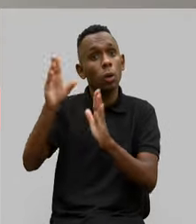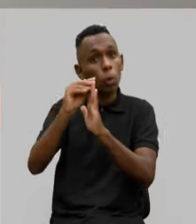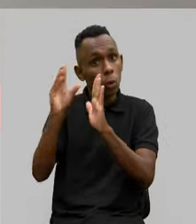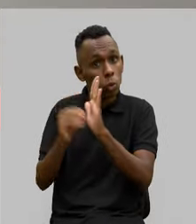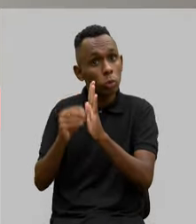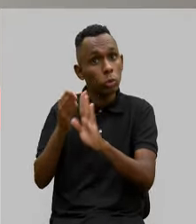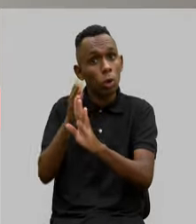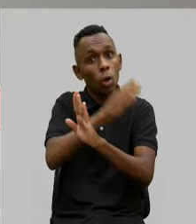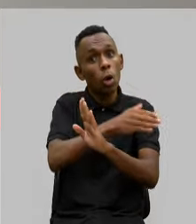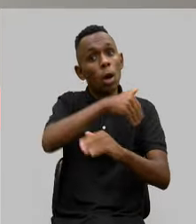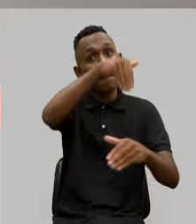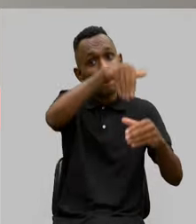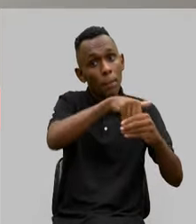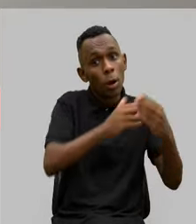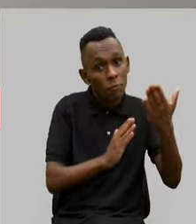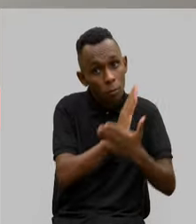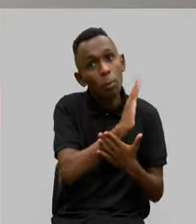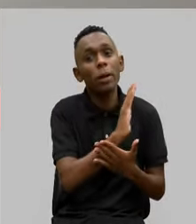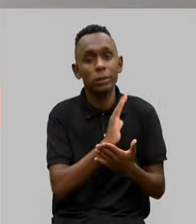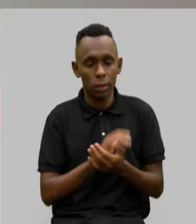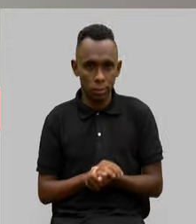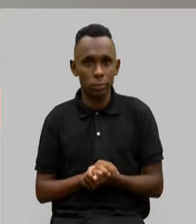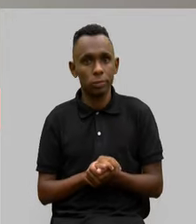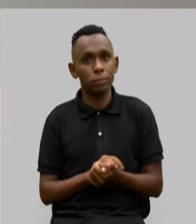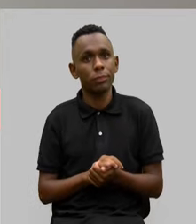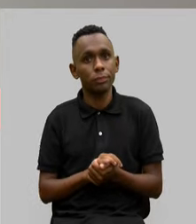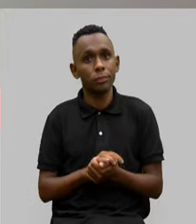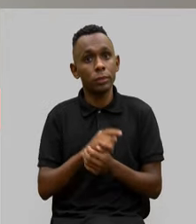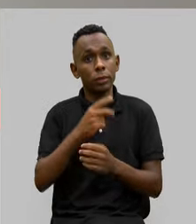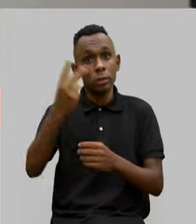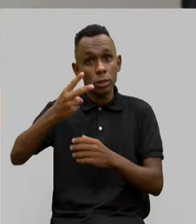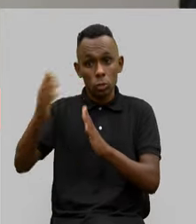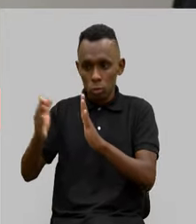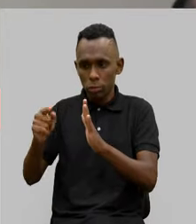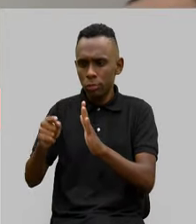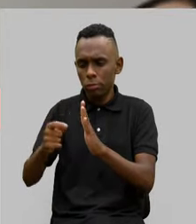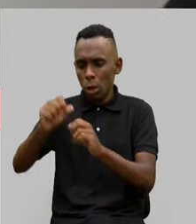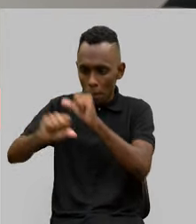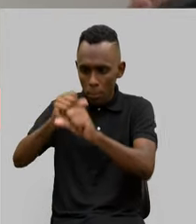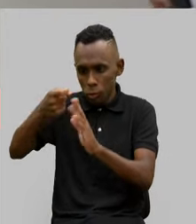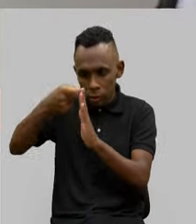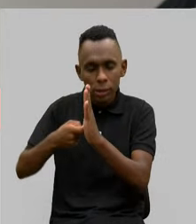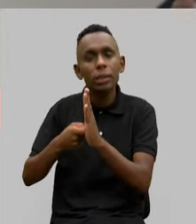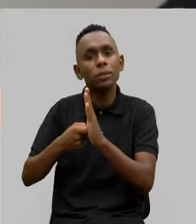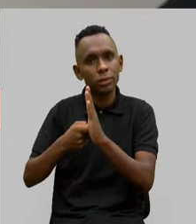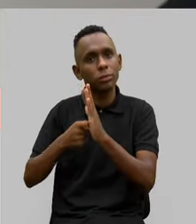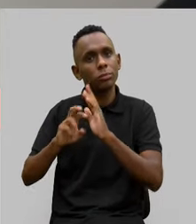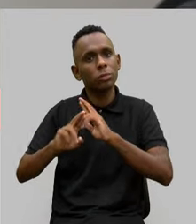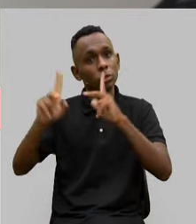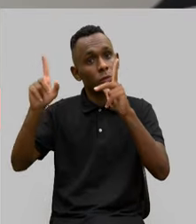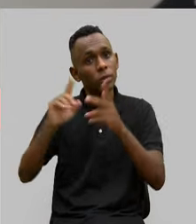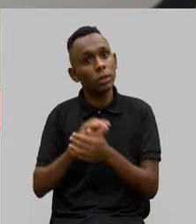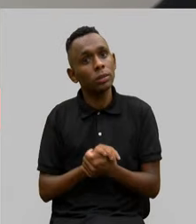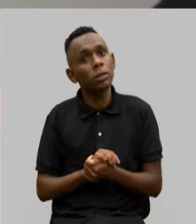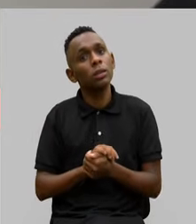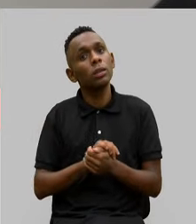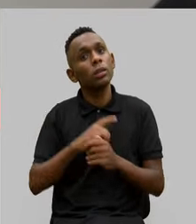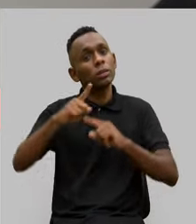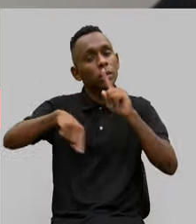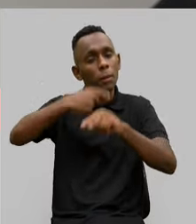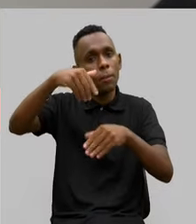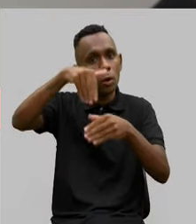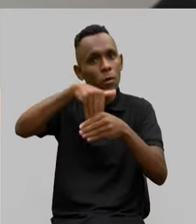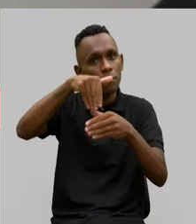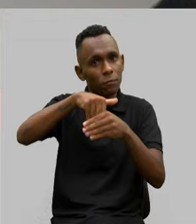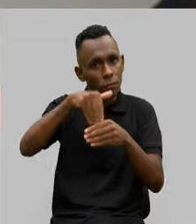texto aprovado em primeiro turno saí da comissão de segundo turno outro texto né Eh e depois a votação